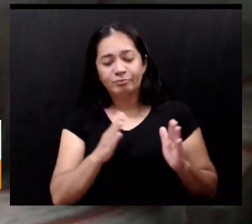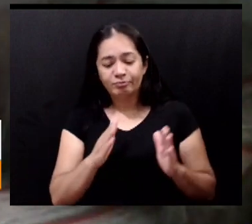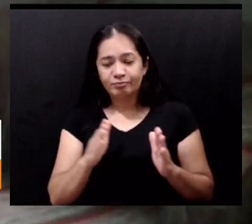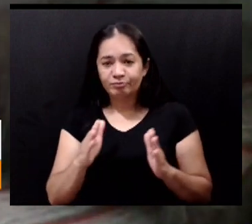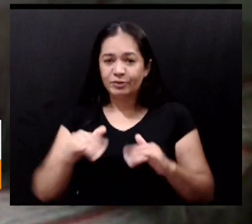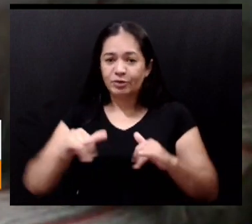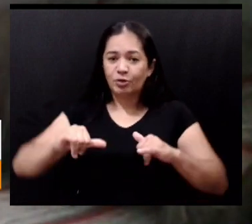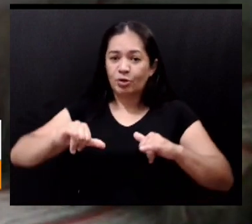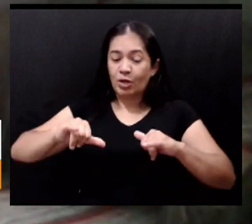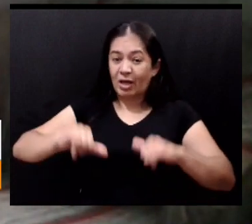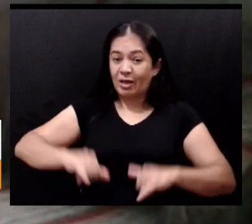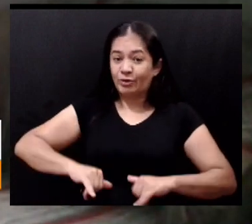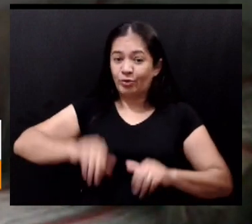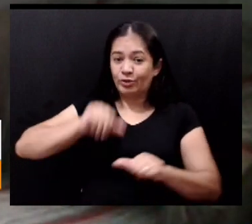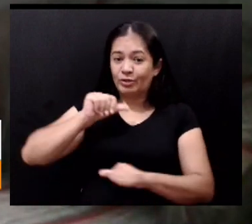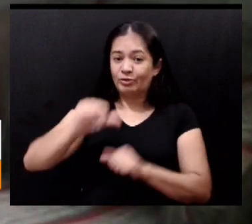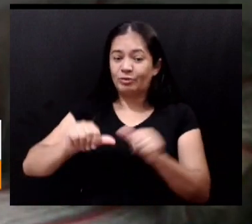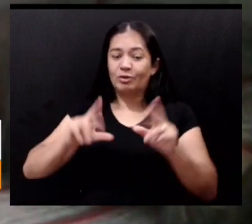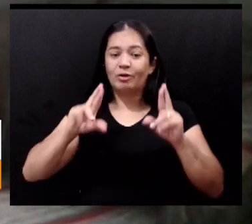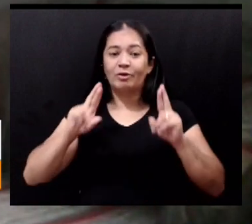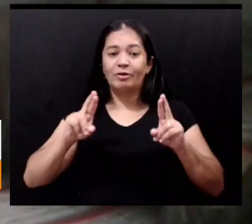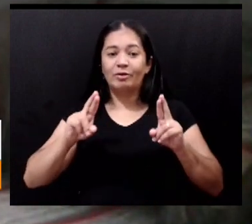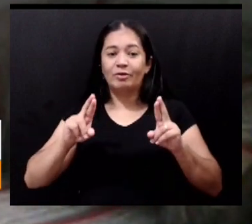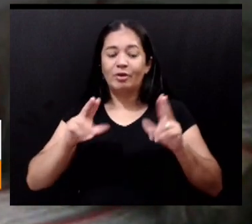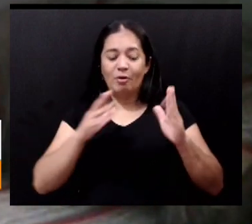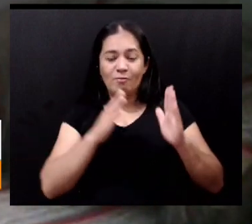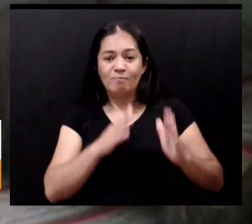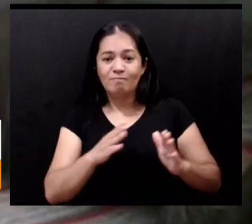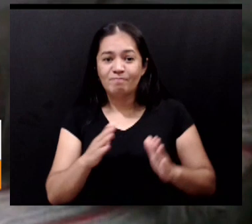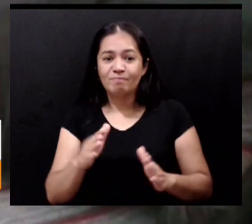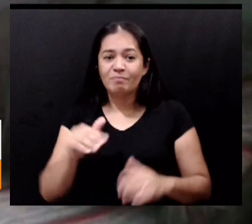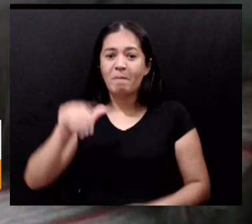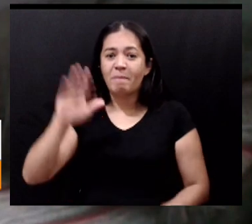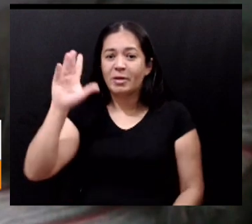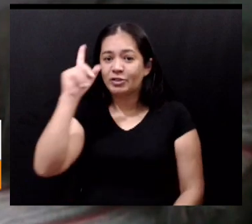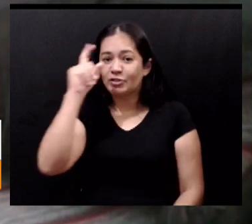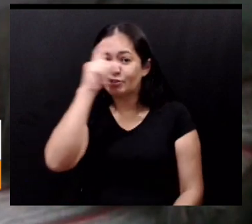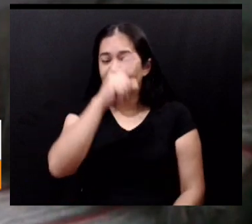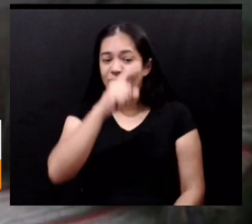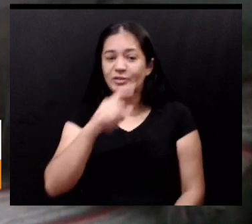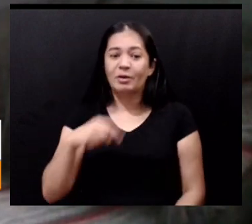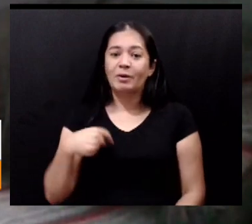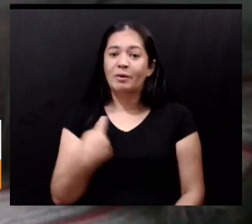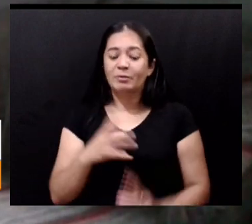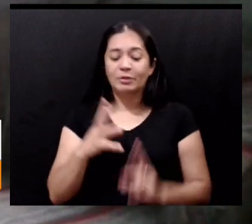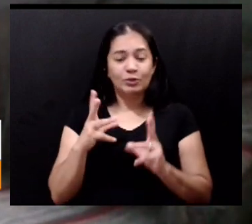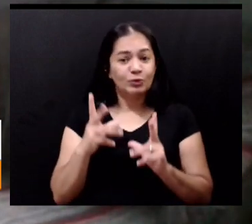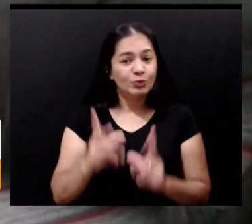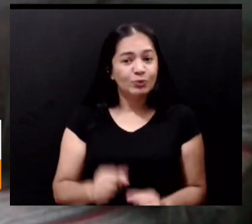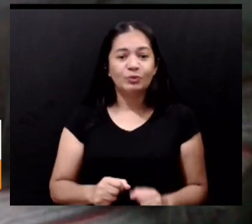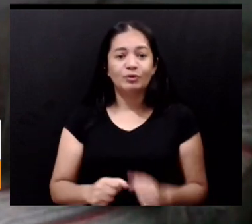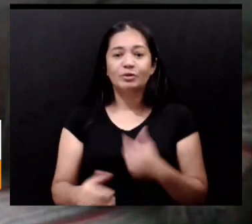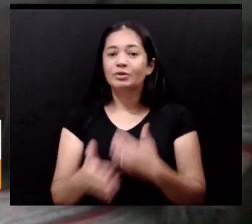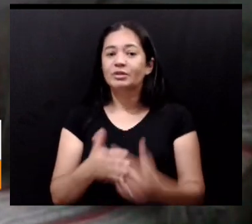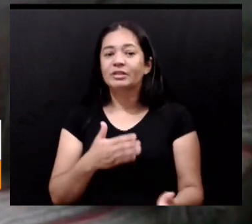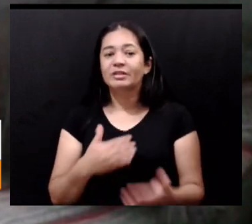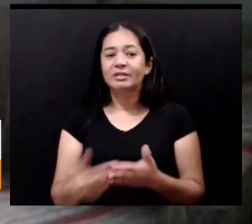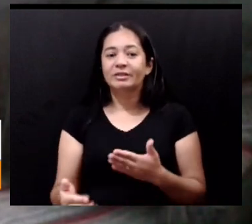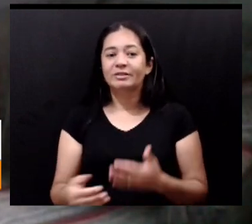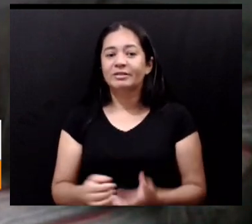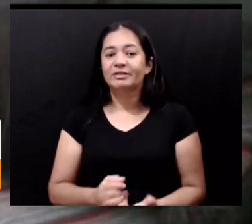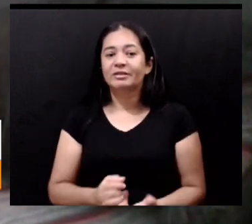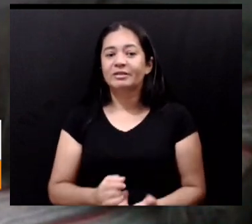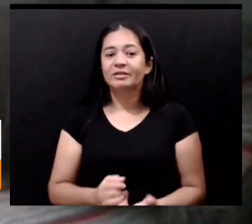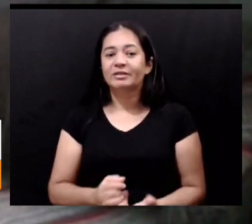esperança seja um dos processos mais difíceis para todos nós, independente daquela questão